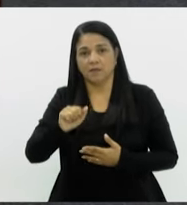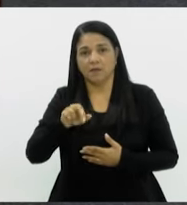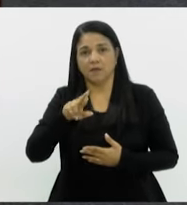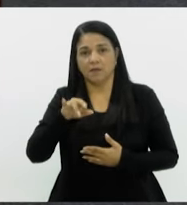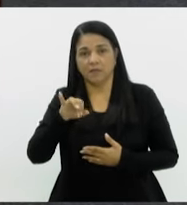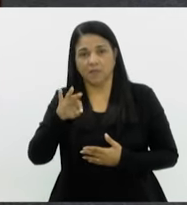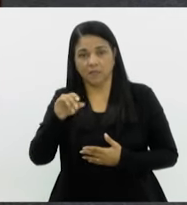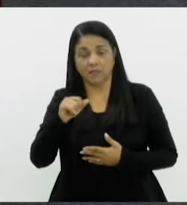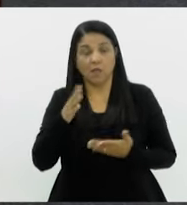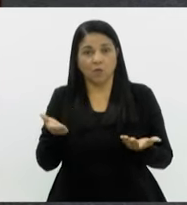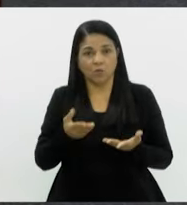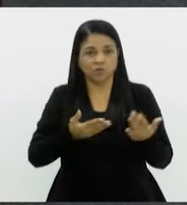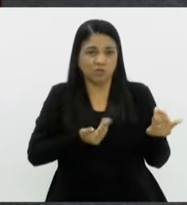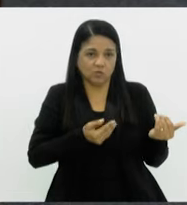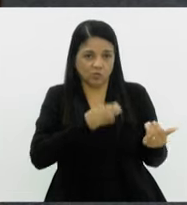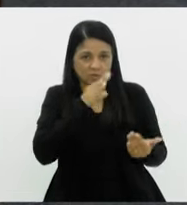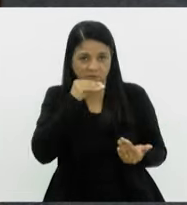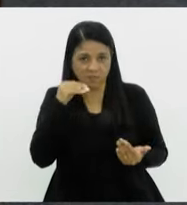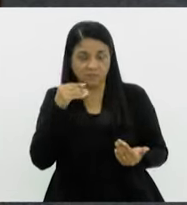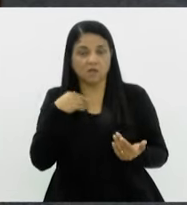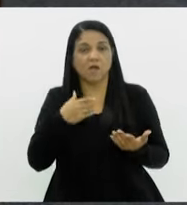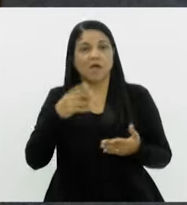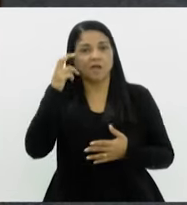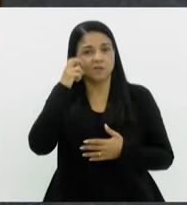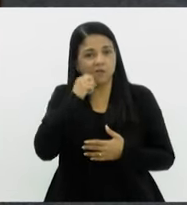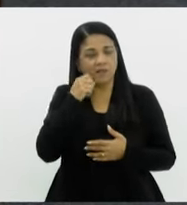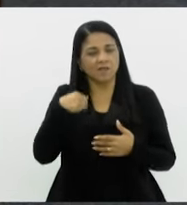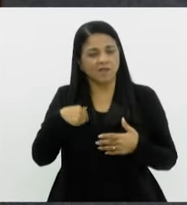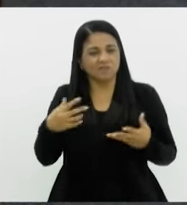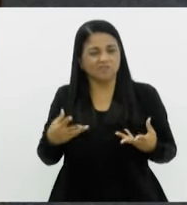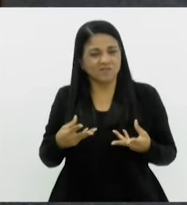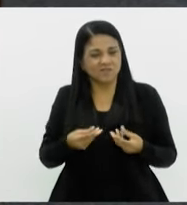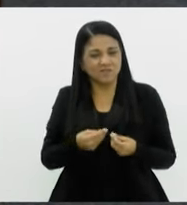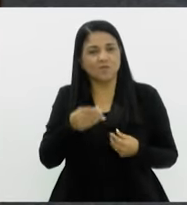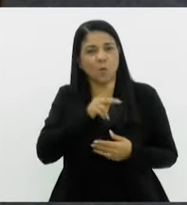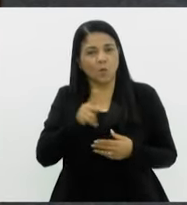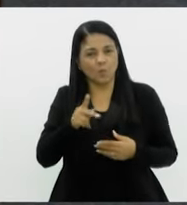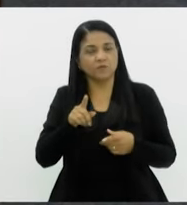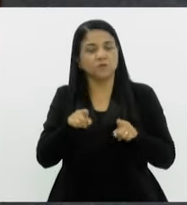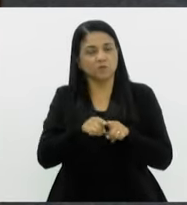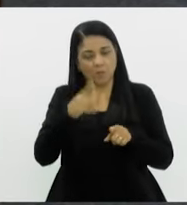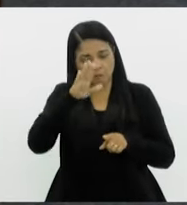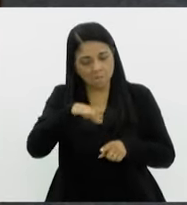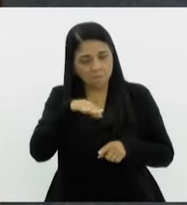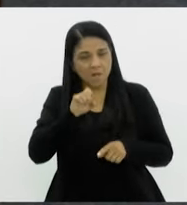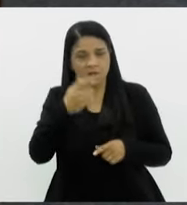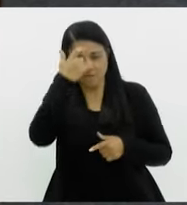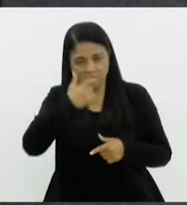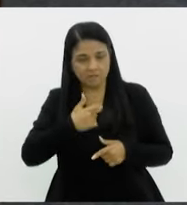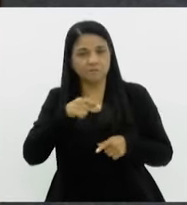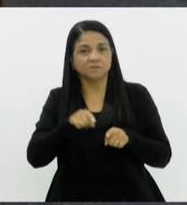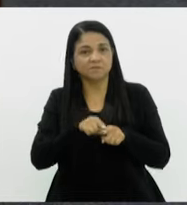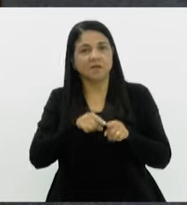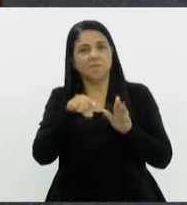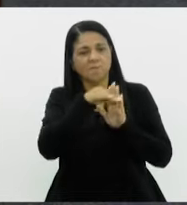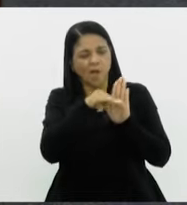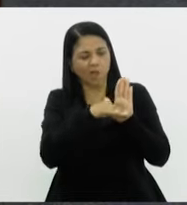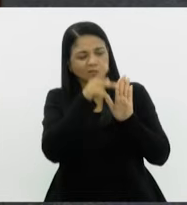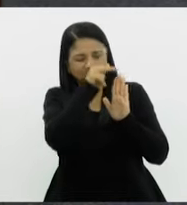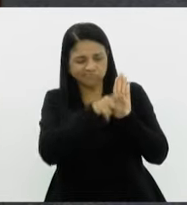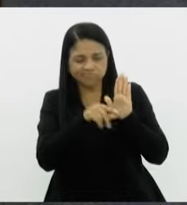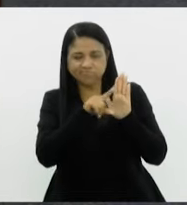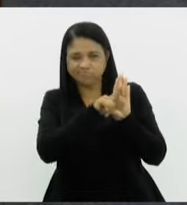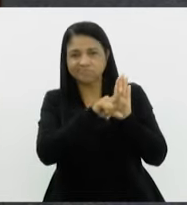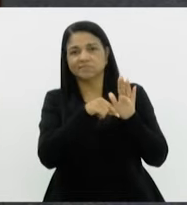criança, hoje adolescente, adotada, e fico muito sensível como professora e como mãe também, que sou a essa pauta. Por isso, mais uma